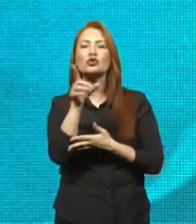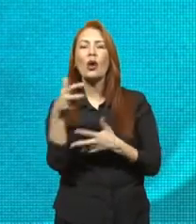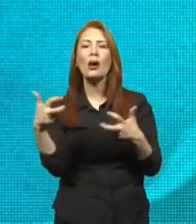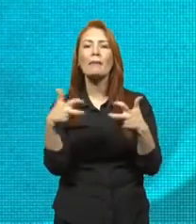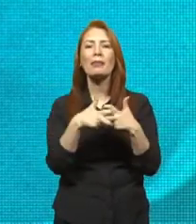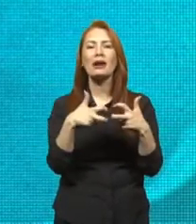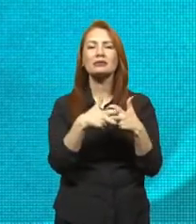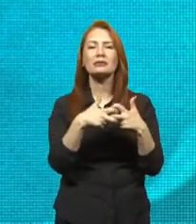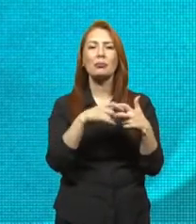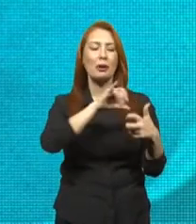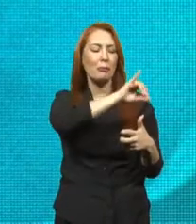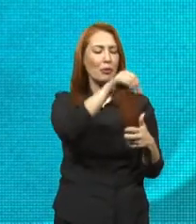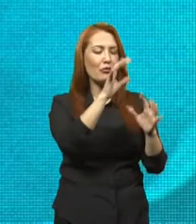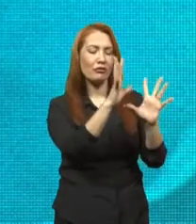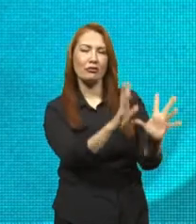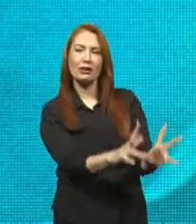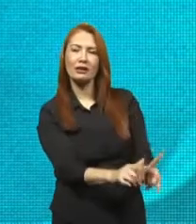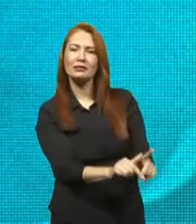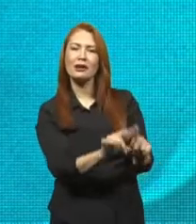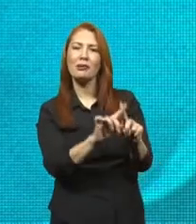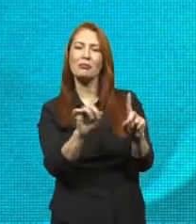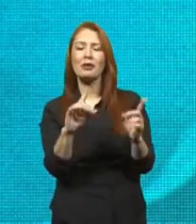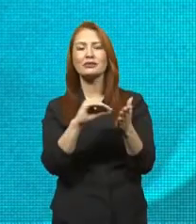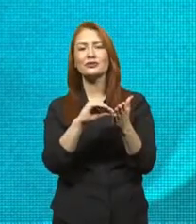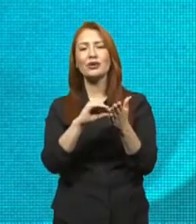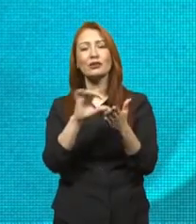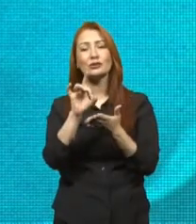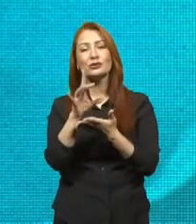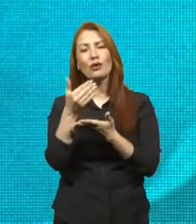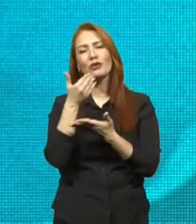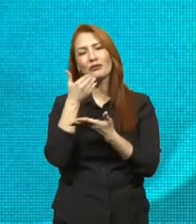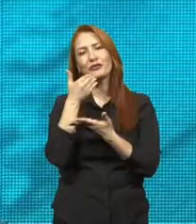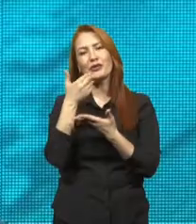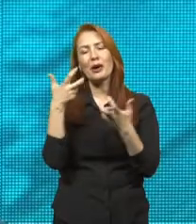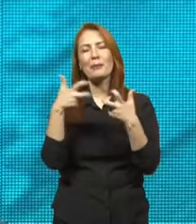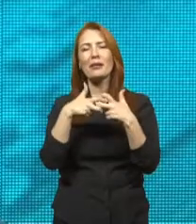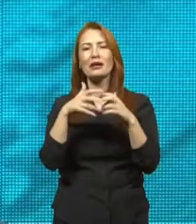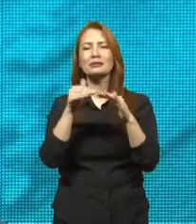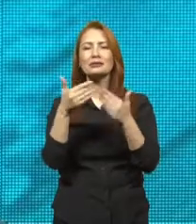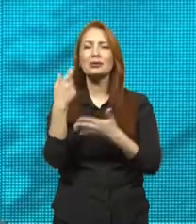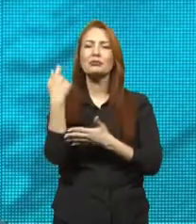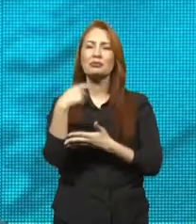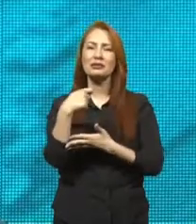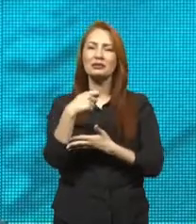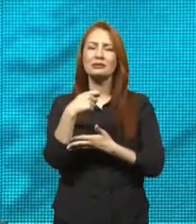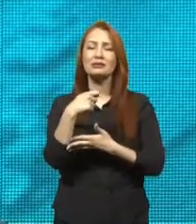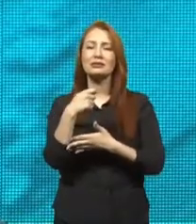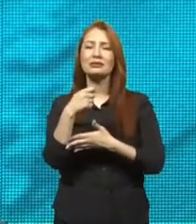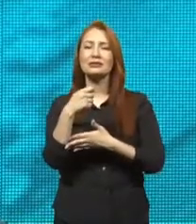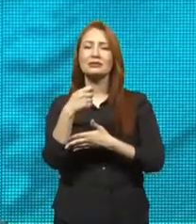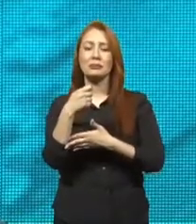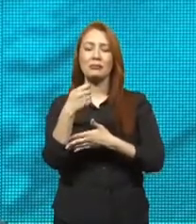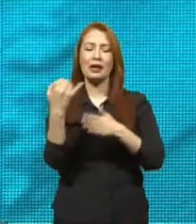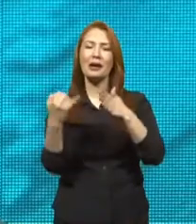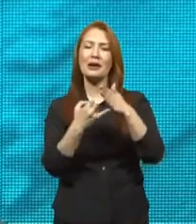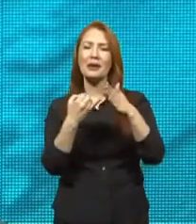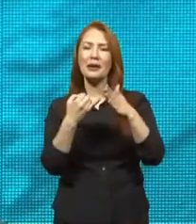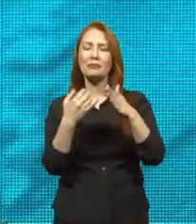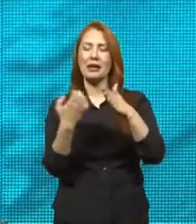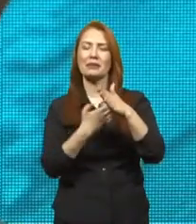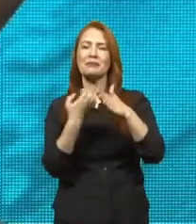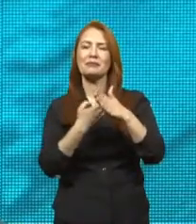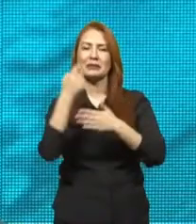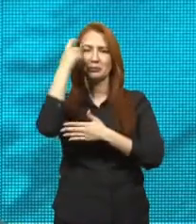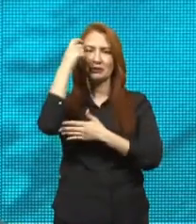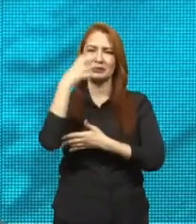né? Exatamente. Exatamente, exatamente. E aqui a gente, na virada sustentável, acredita muito nos objetivos de desenvolvimento sustentável, né?